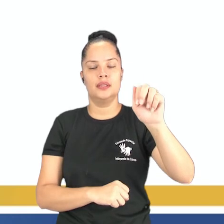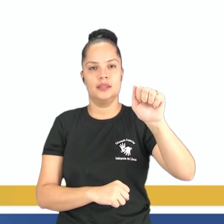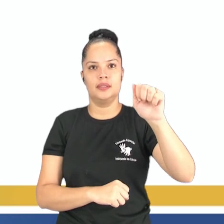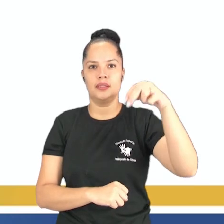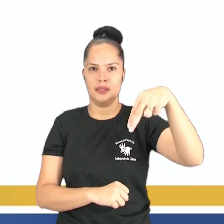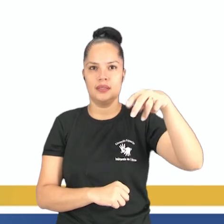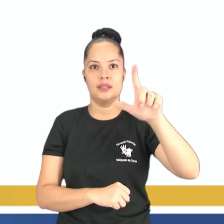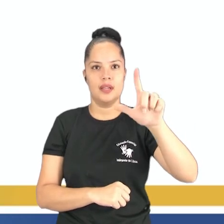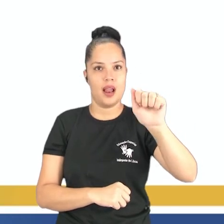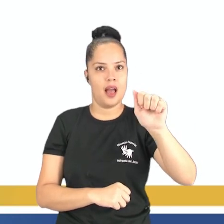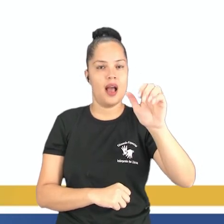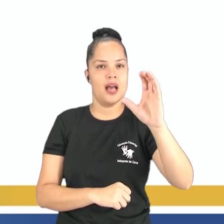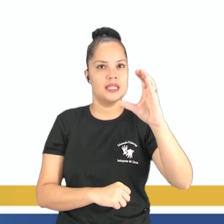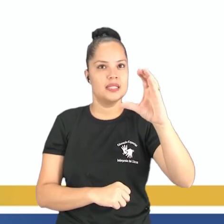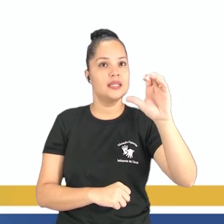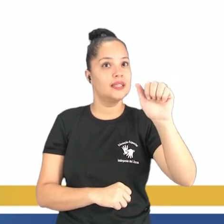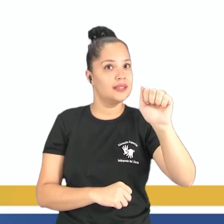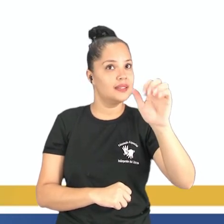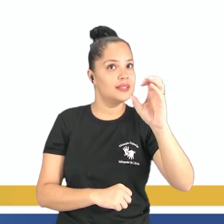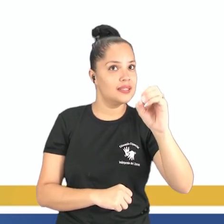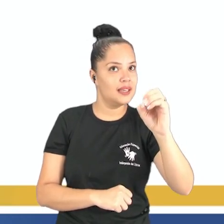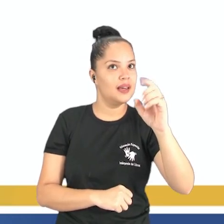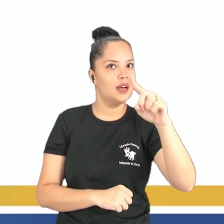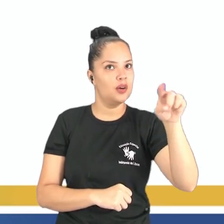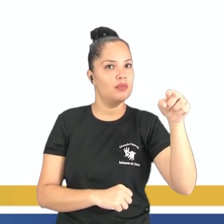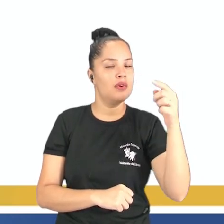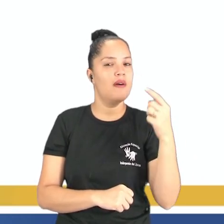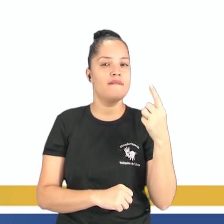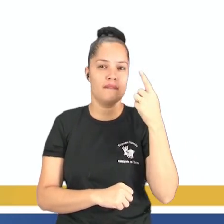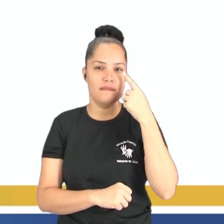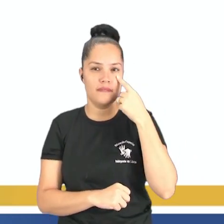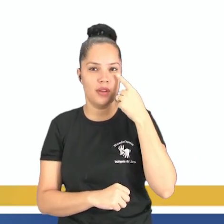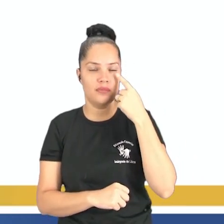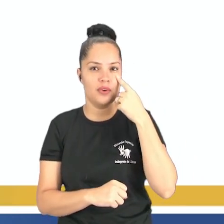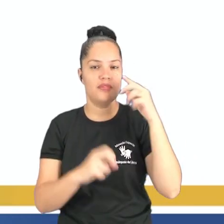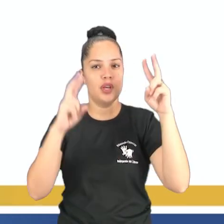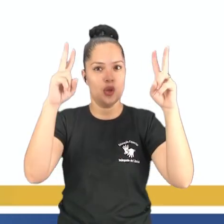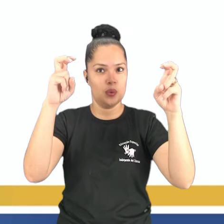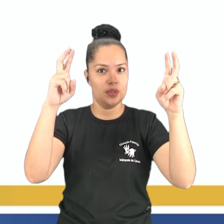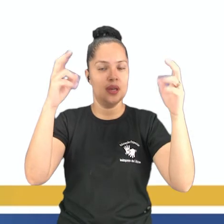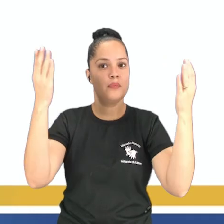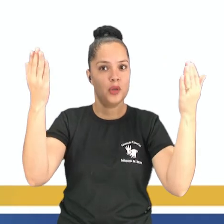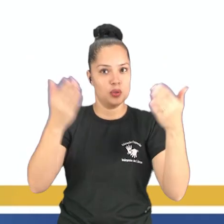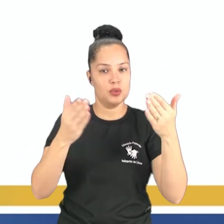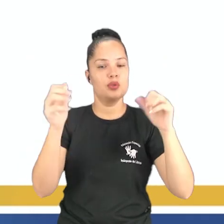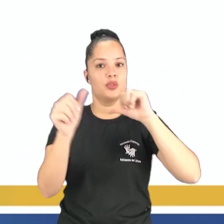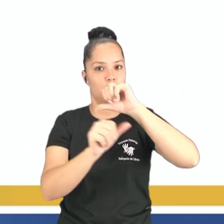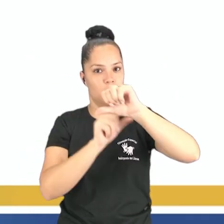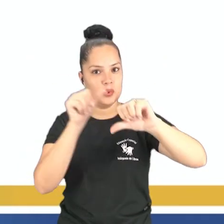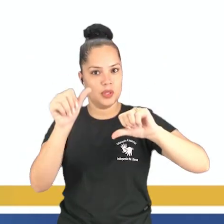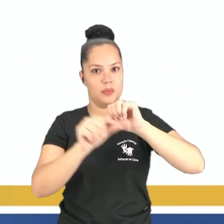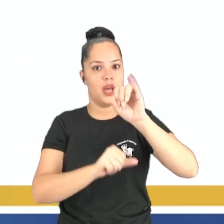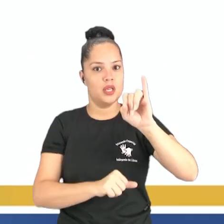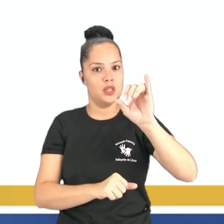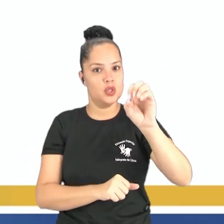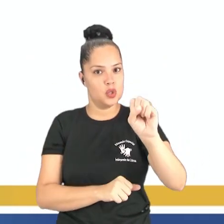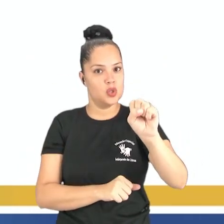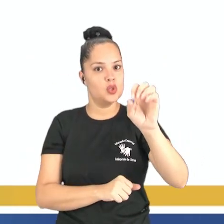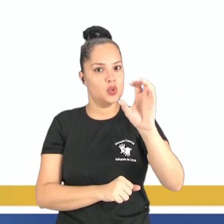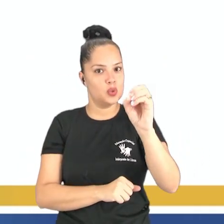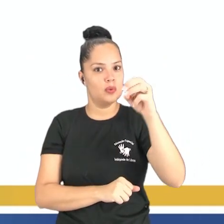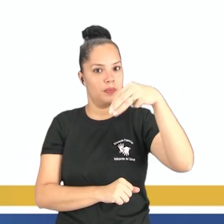vamos retomar o que vimos hoje. Hoje nós estudamos sobre as transformações isométricas, né, ou